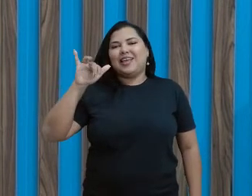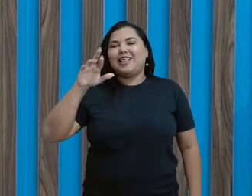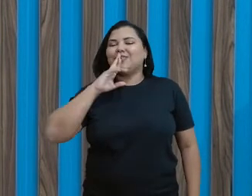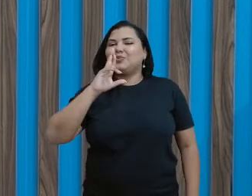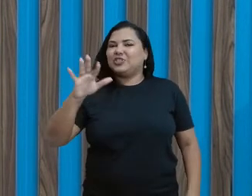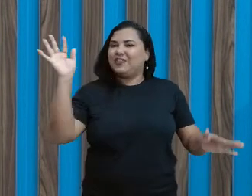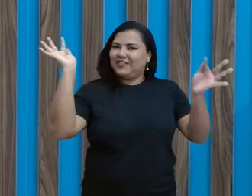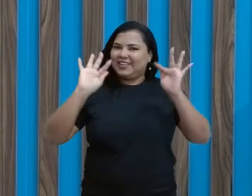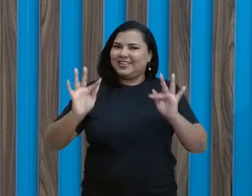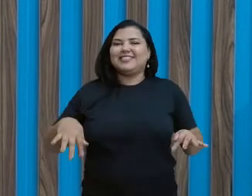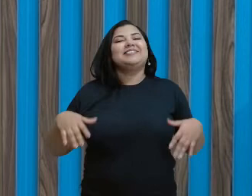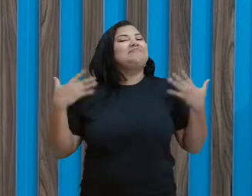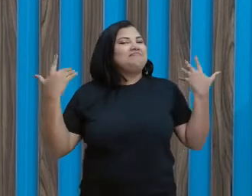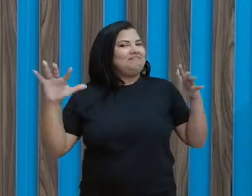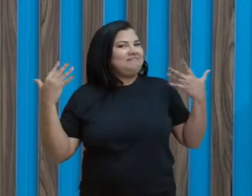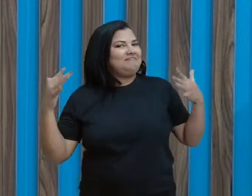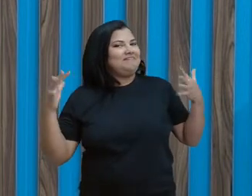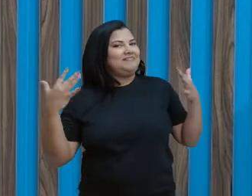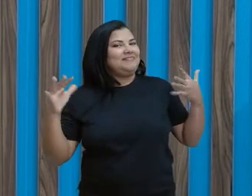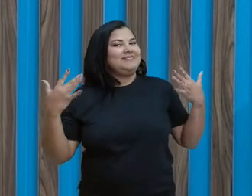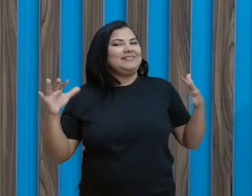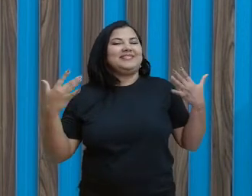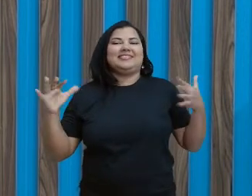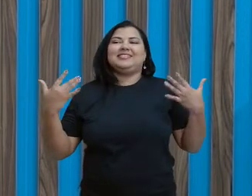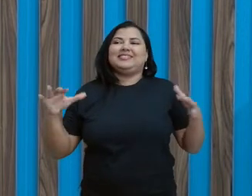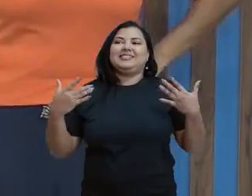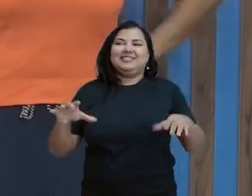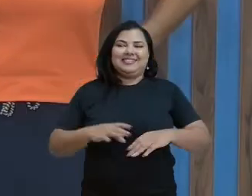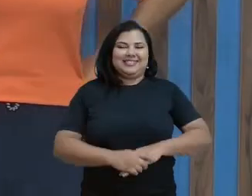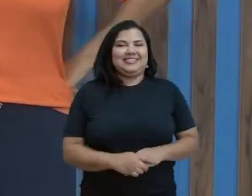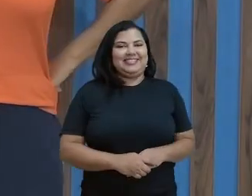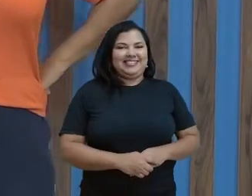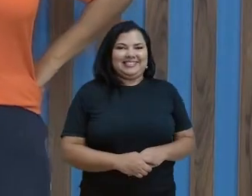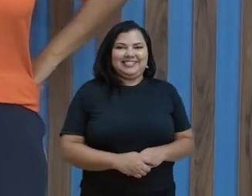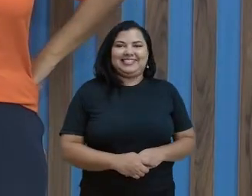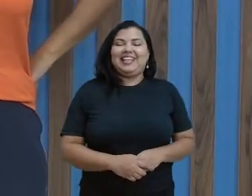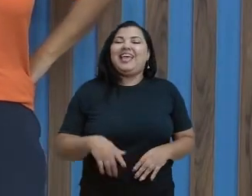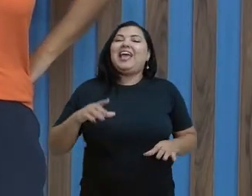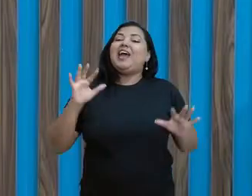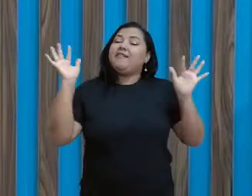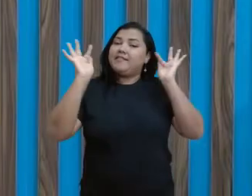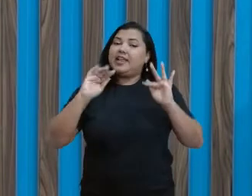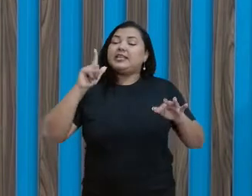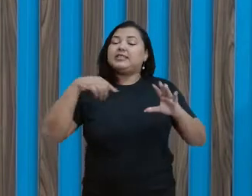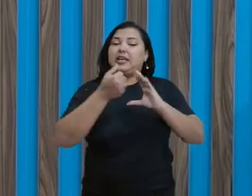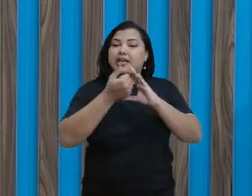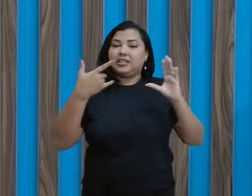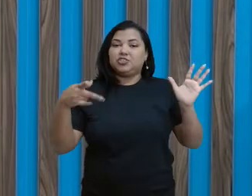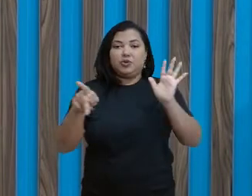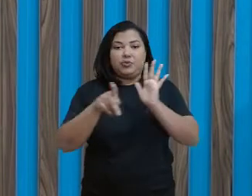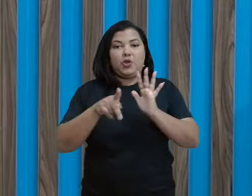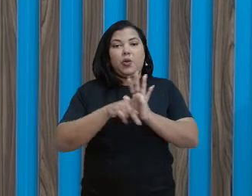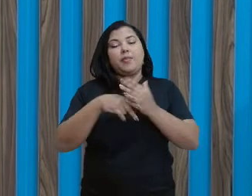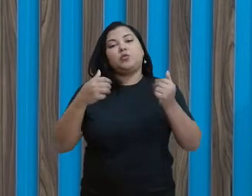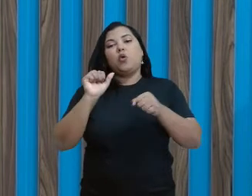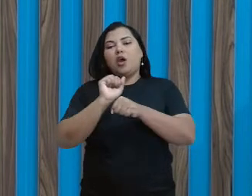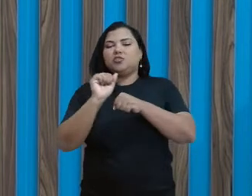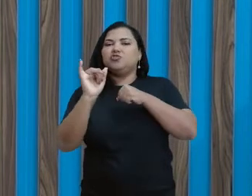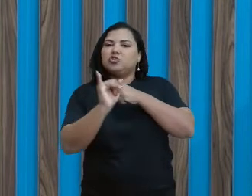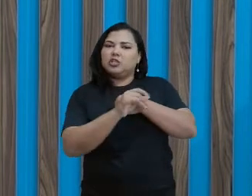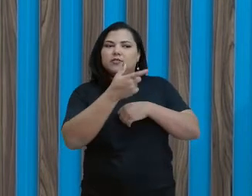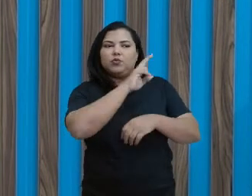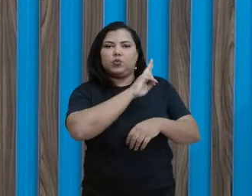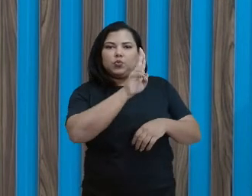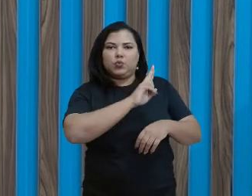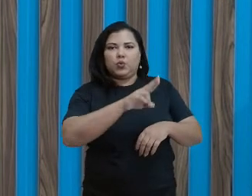Ó. Maravilha! Marcélia é feliz. A sobrevivente da aula de hoje. Feliz é característica, né? Da característica do nome, no